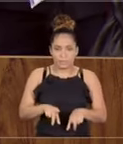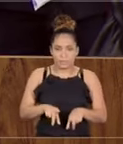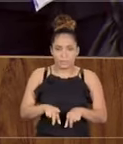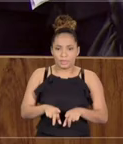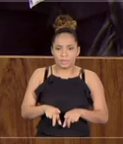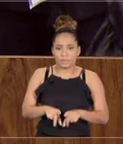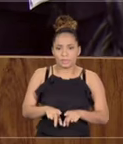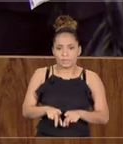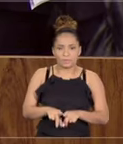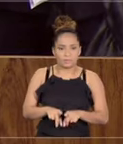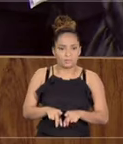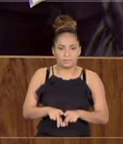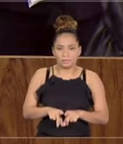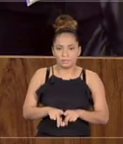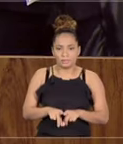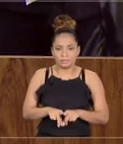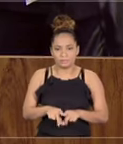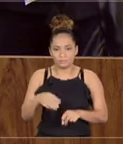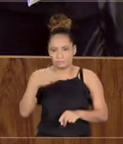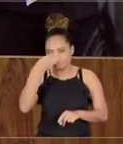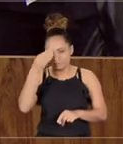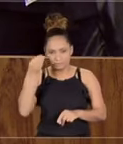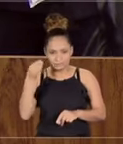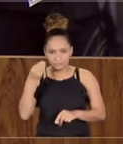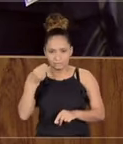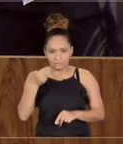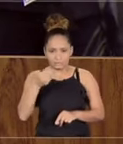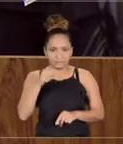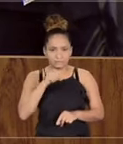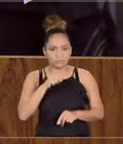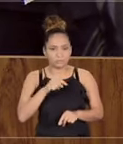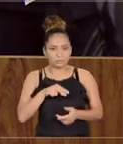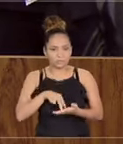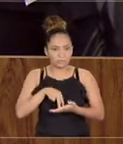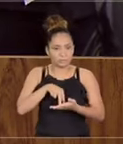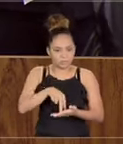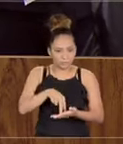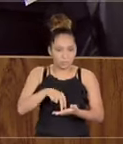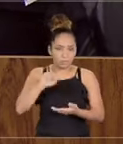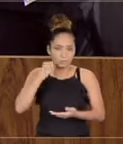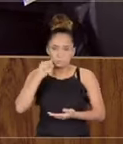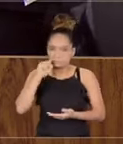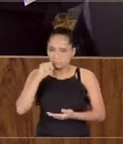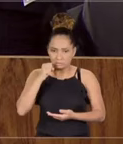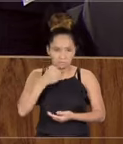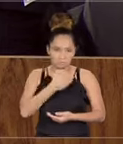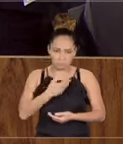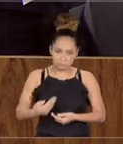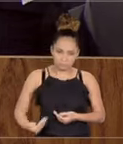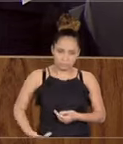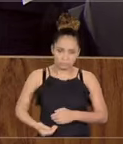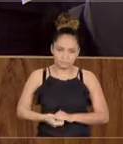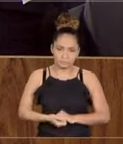não perdendo de vista também a condição que Sua Excelência tinha na época como senadora da República, né? E